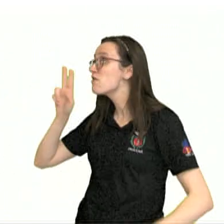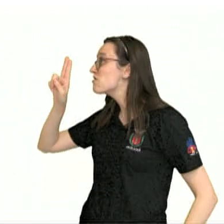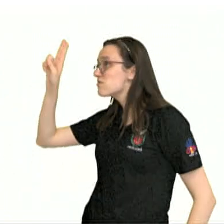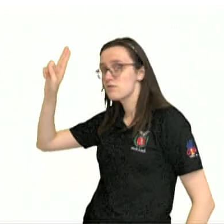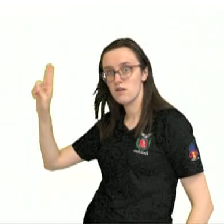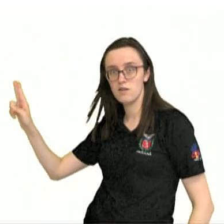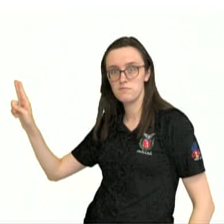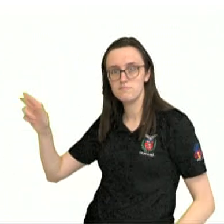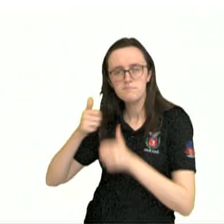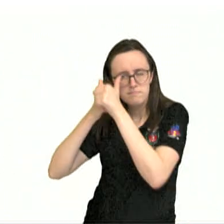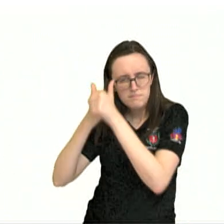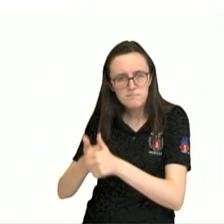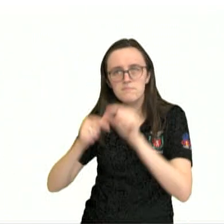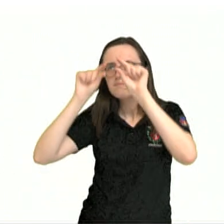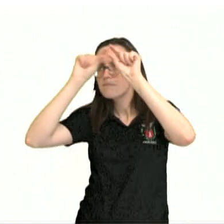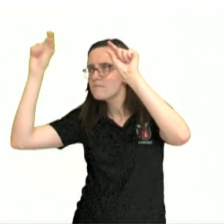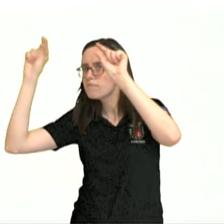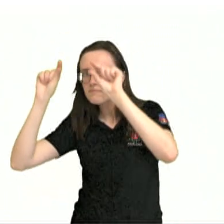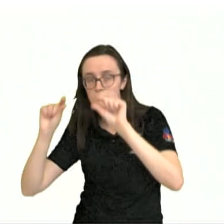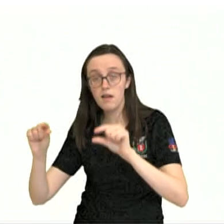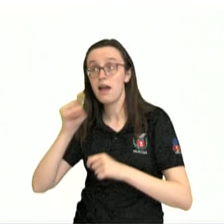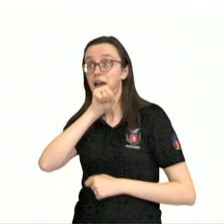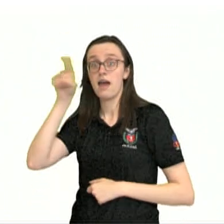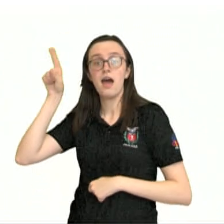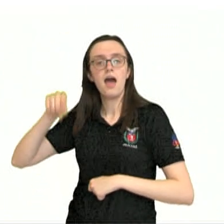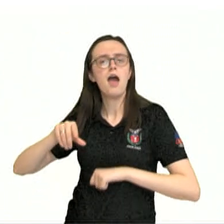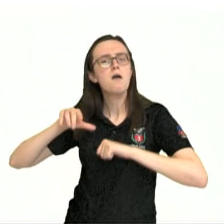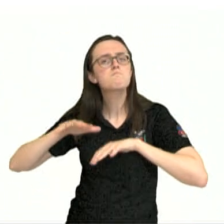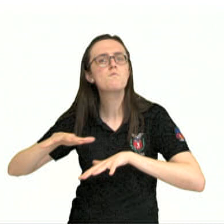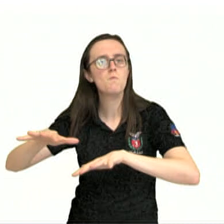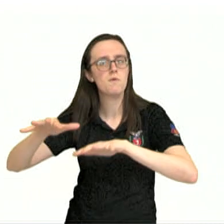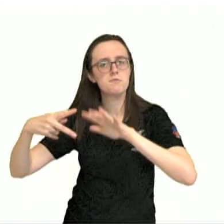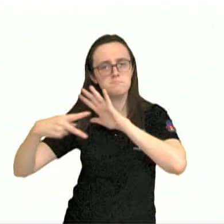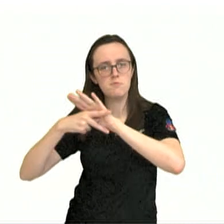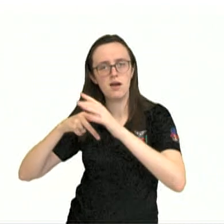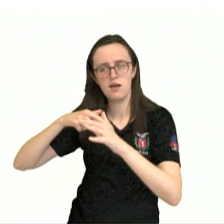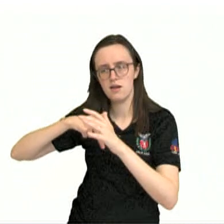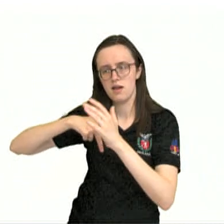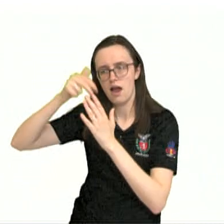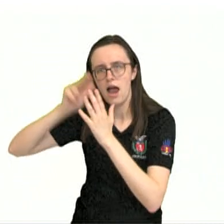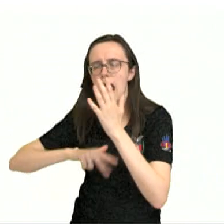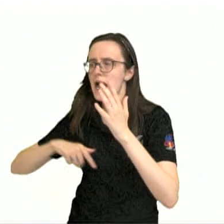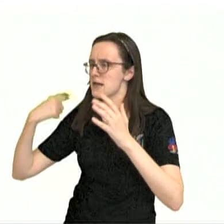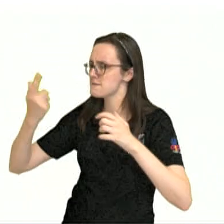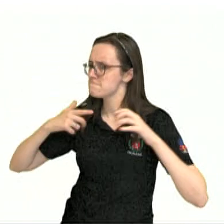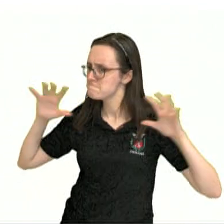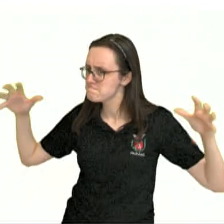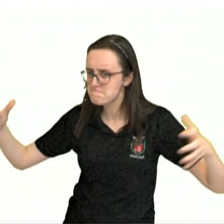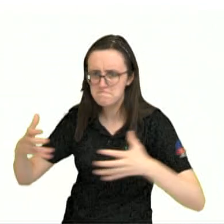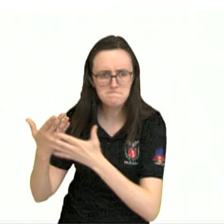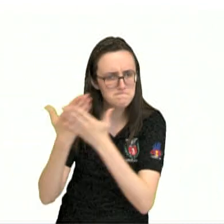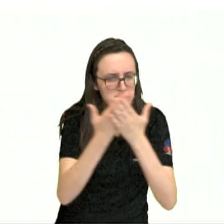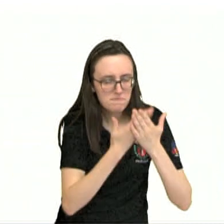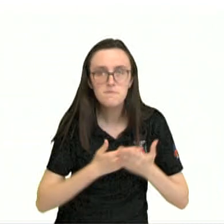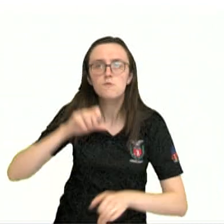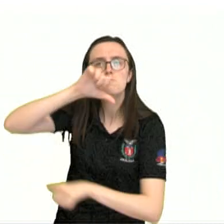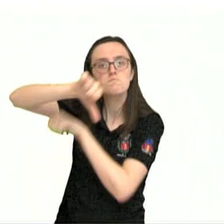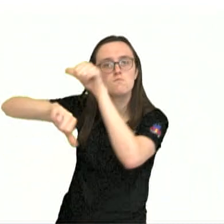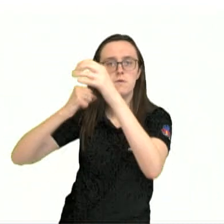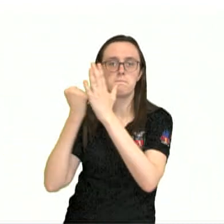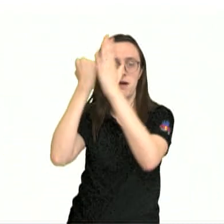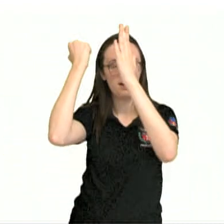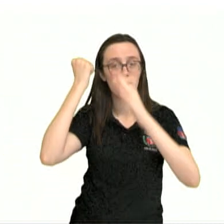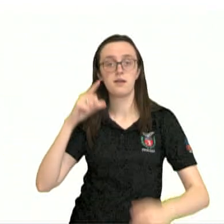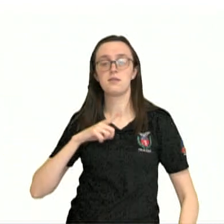correntes artísticas, foram movimentos que mudaram o significado e papel da arte em toda a história. O